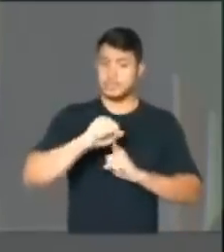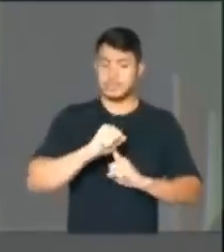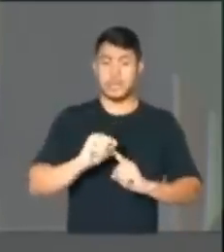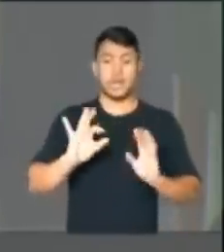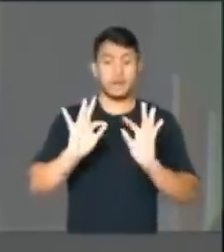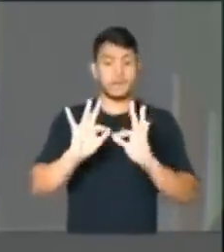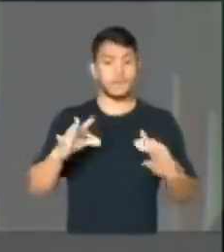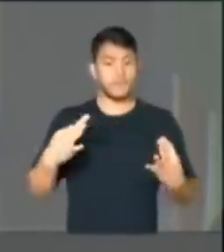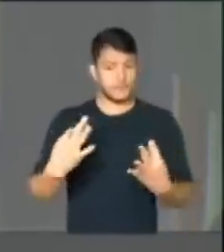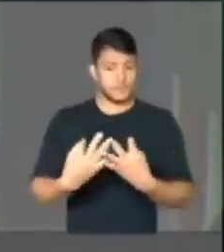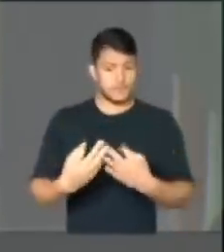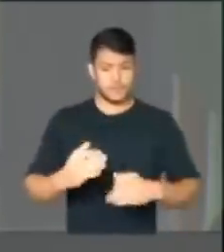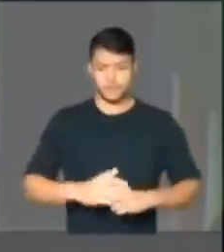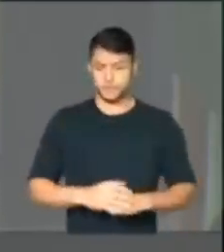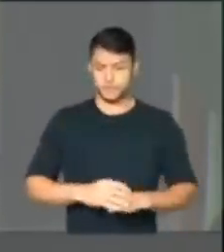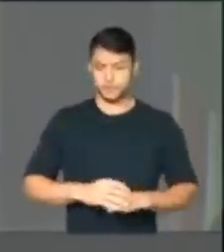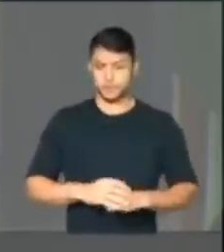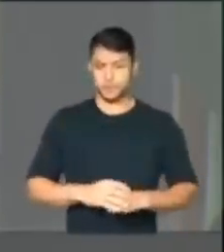cerca de